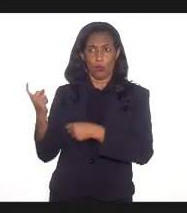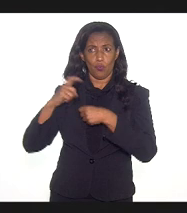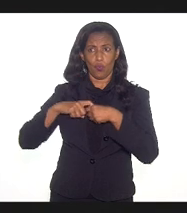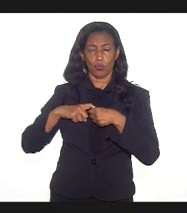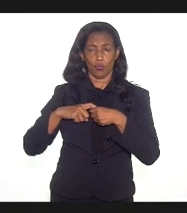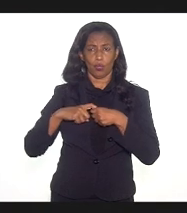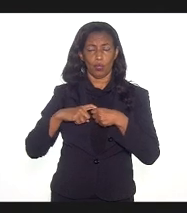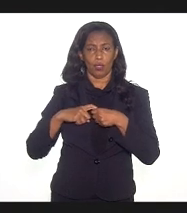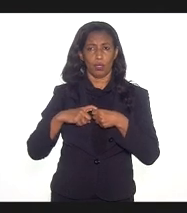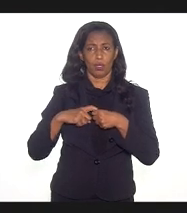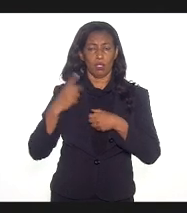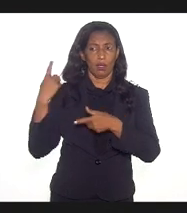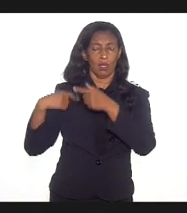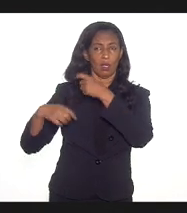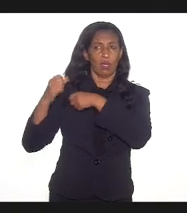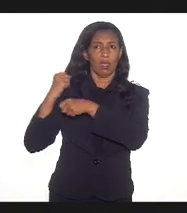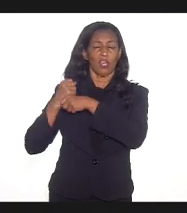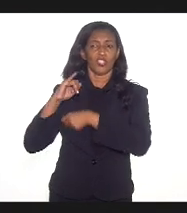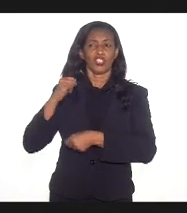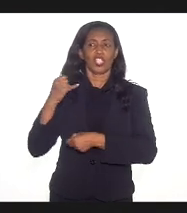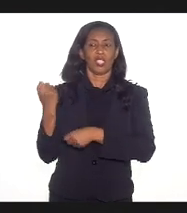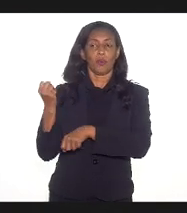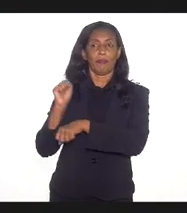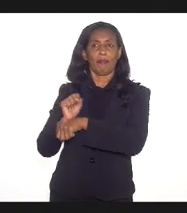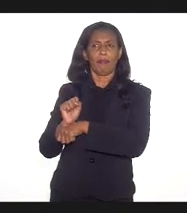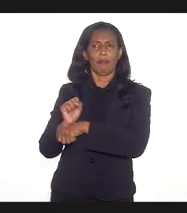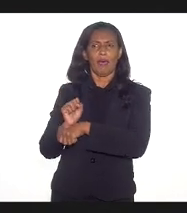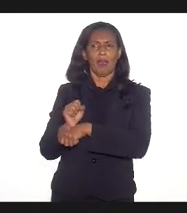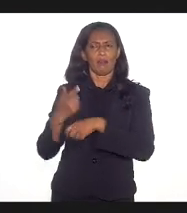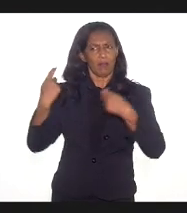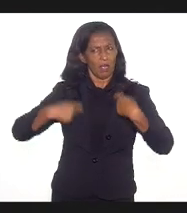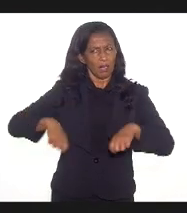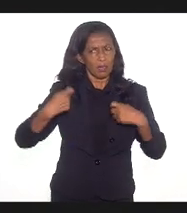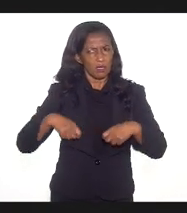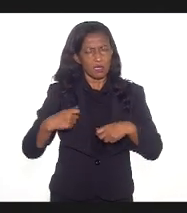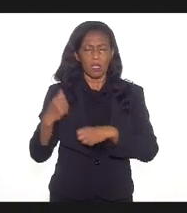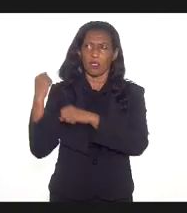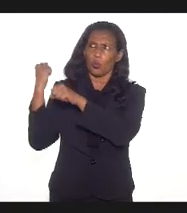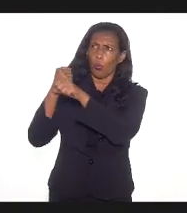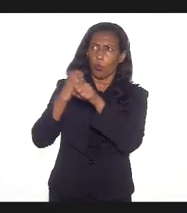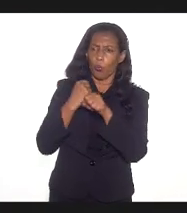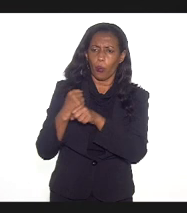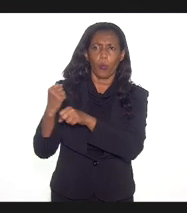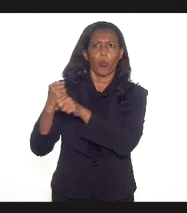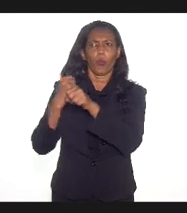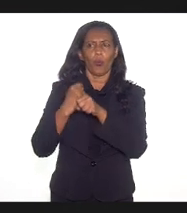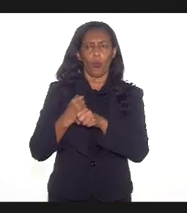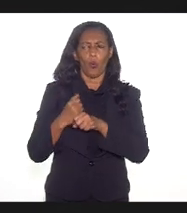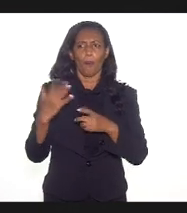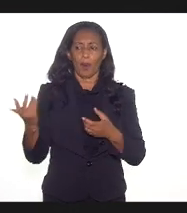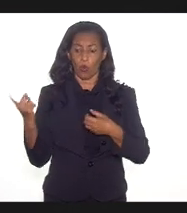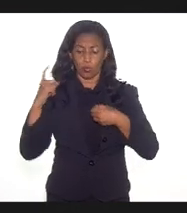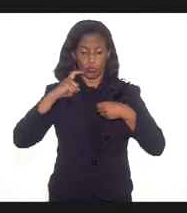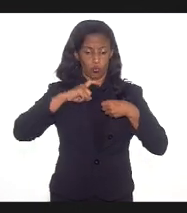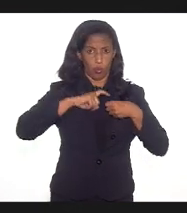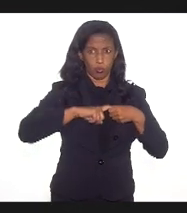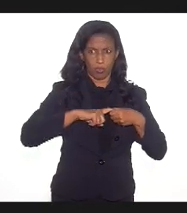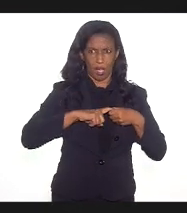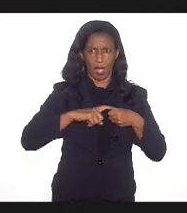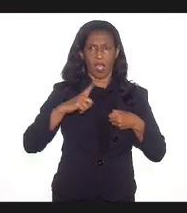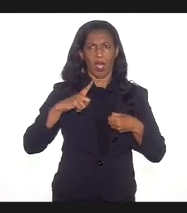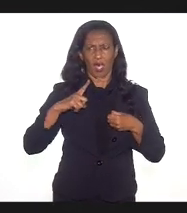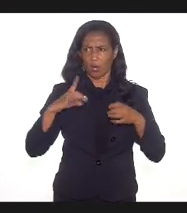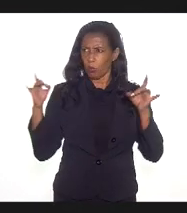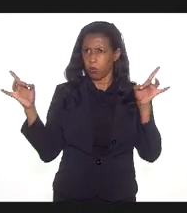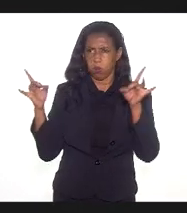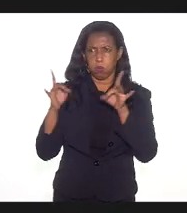desde janeiro com as obras paradas. Então, a gente há essa necessidade da reestruturação das escolas para que, quando a gente volte, a gente tenha